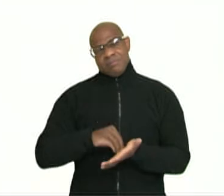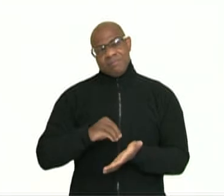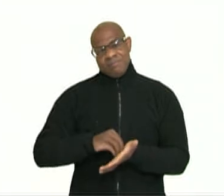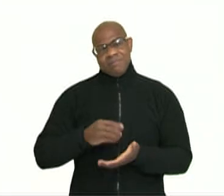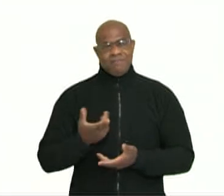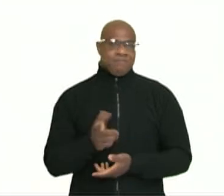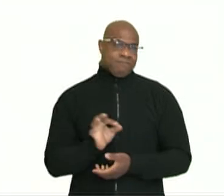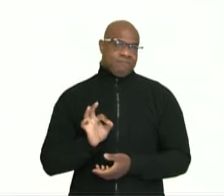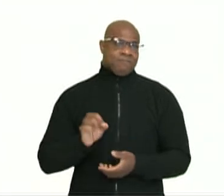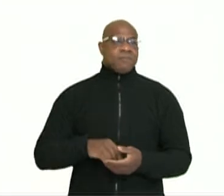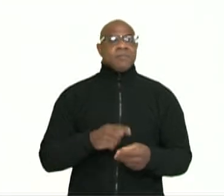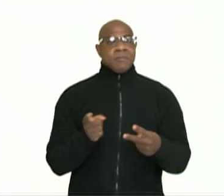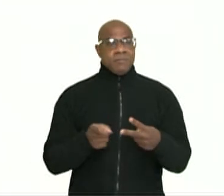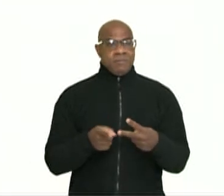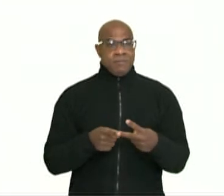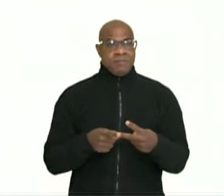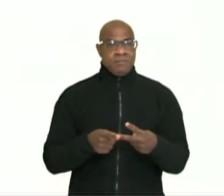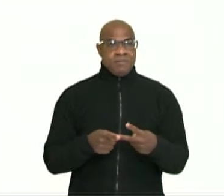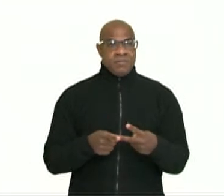ser as duas.